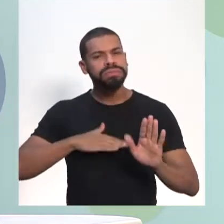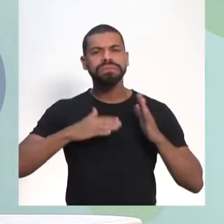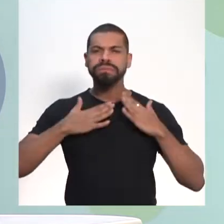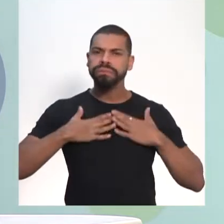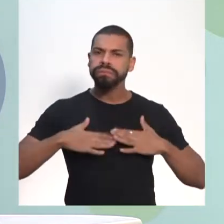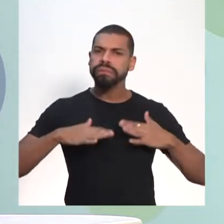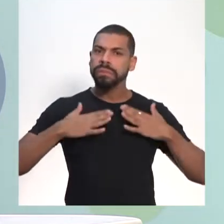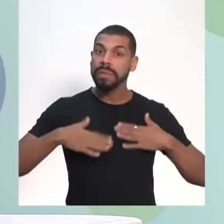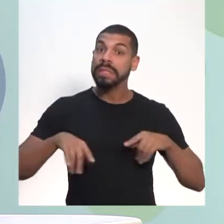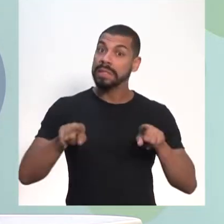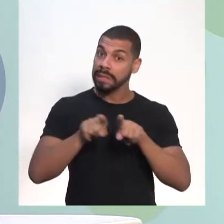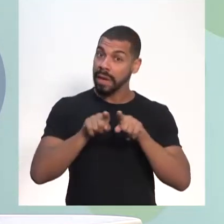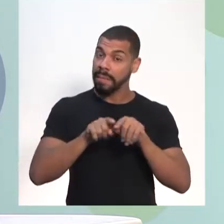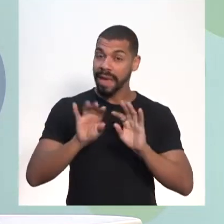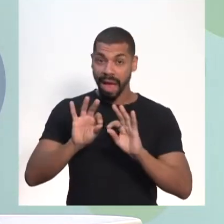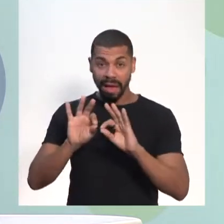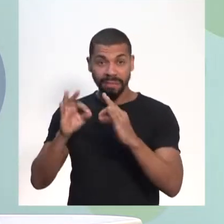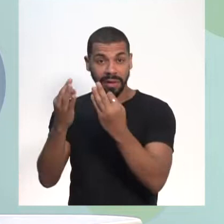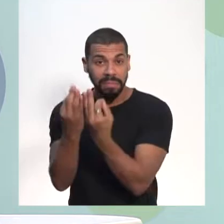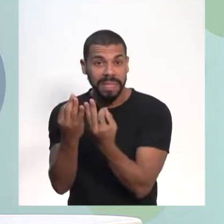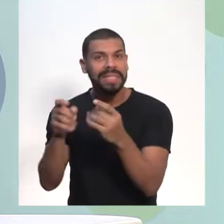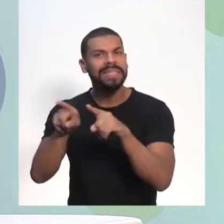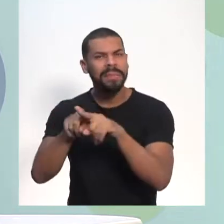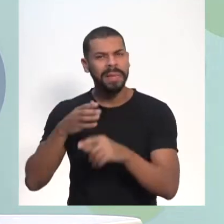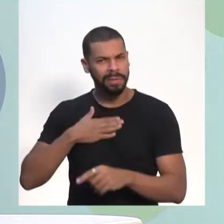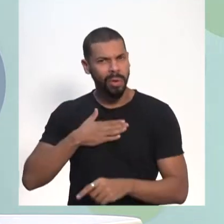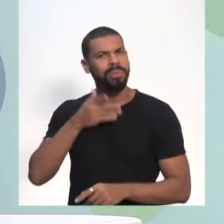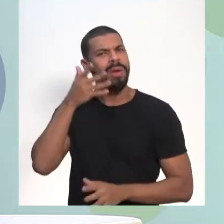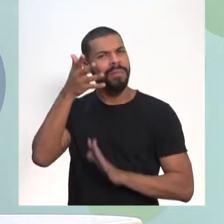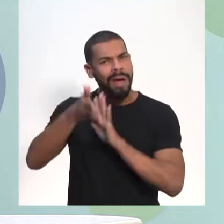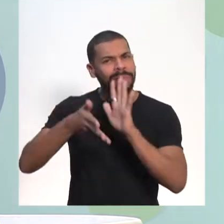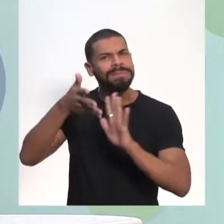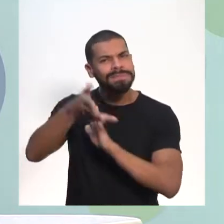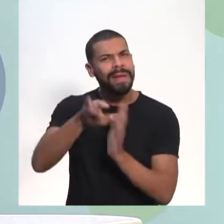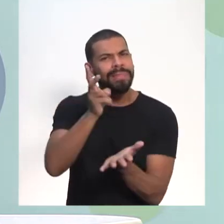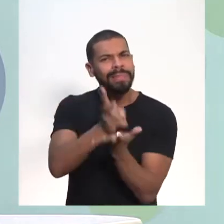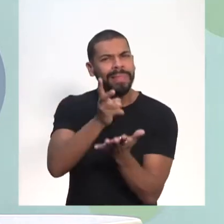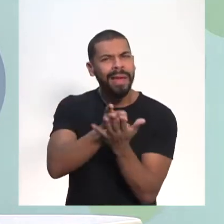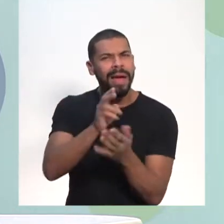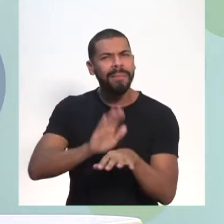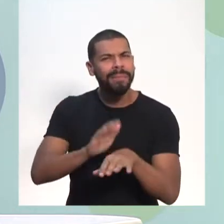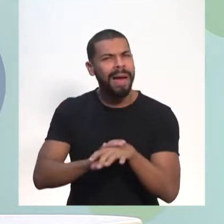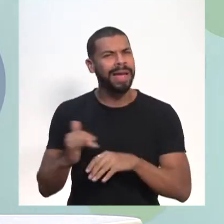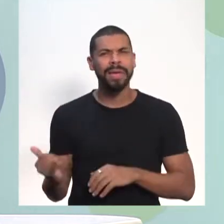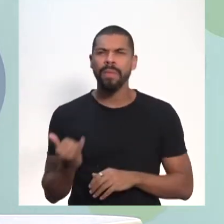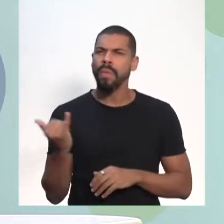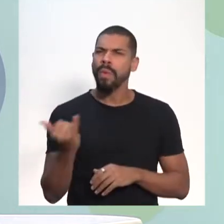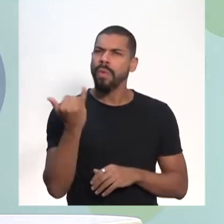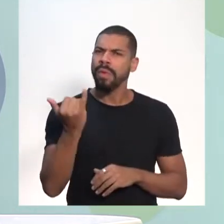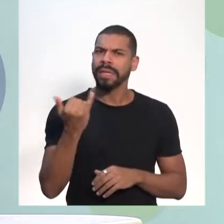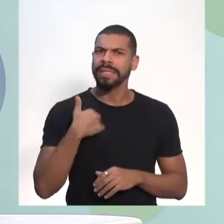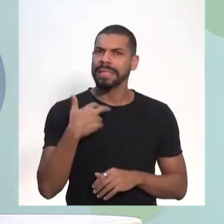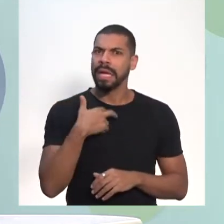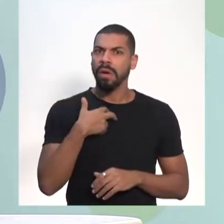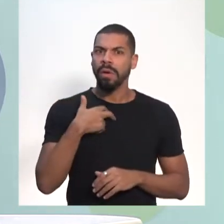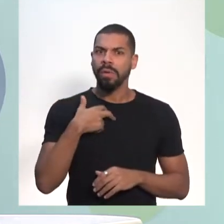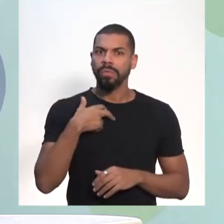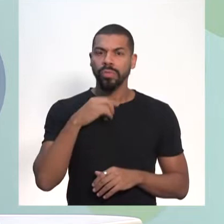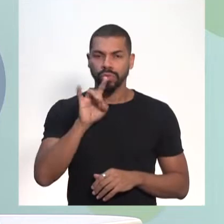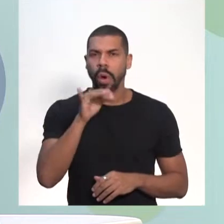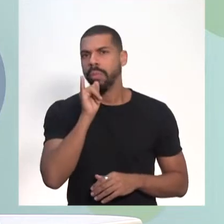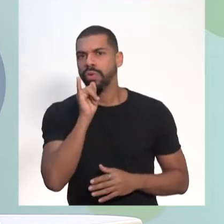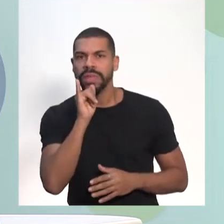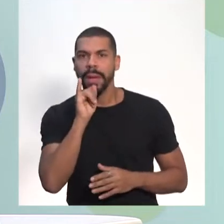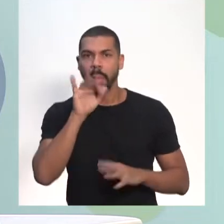também, tranquilizando a família. Eu tenho dito isso, né? É muito importante que a gente entenda que não dá simplesmente para pegar